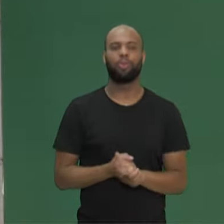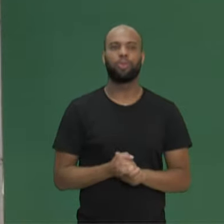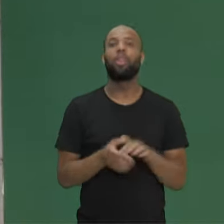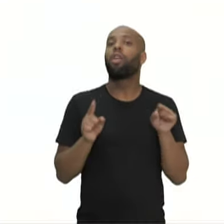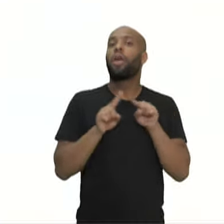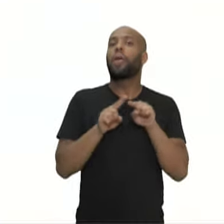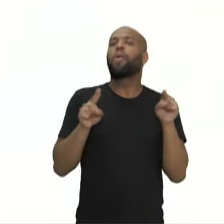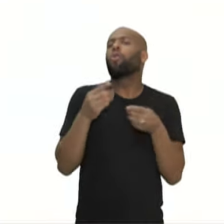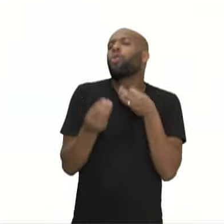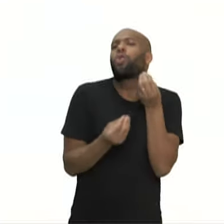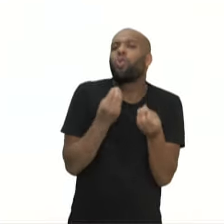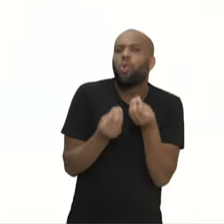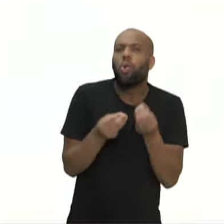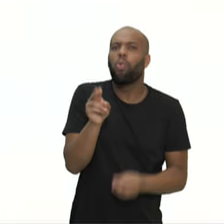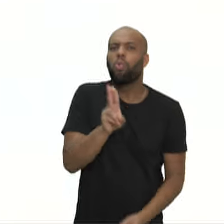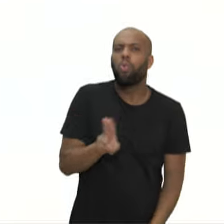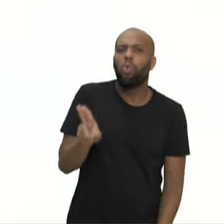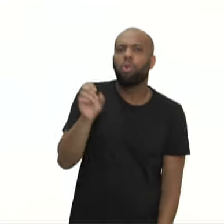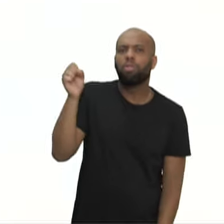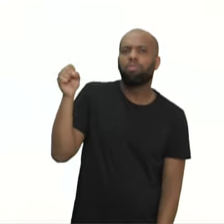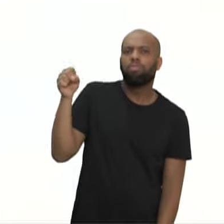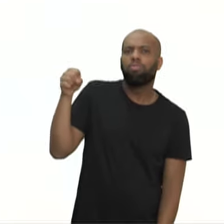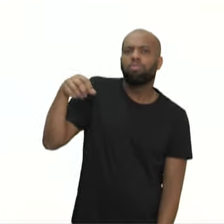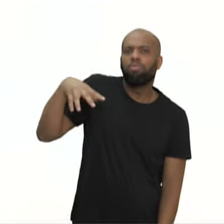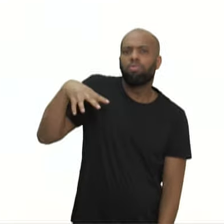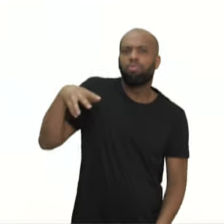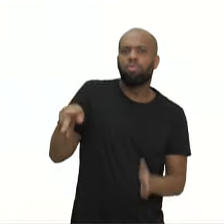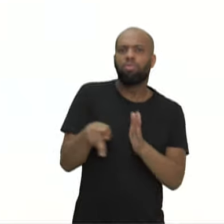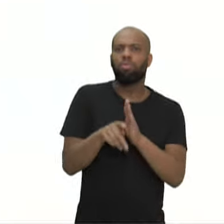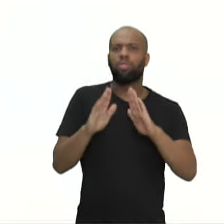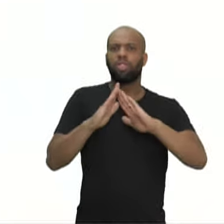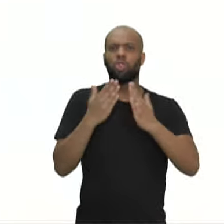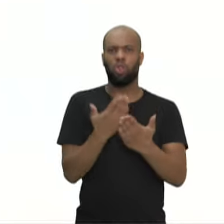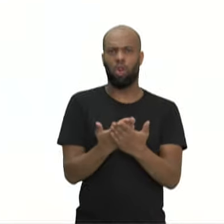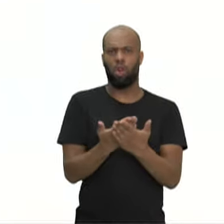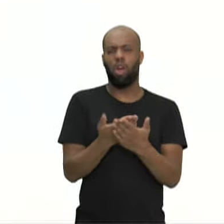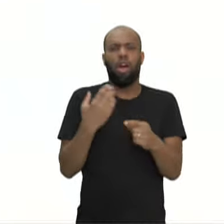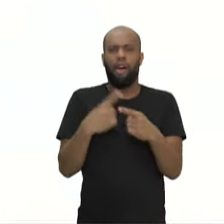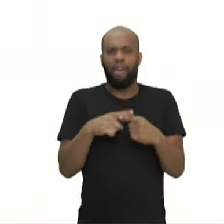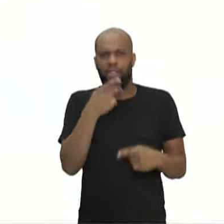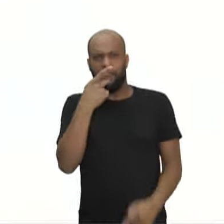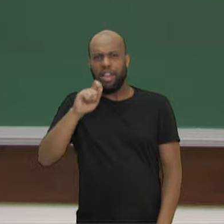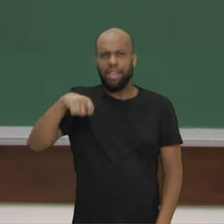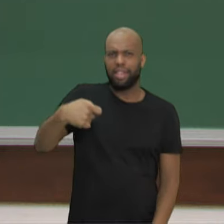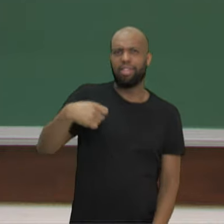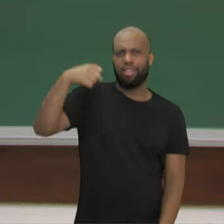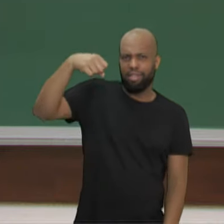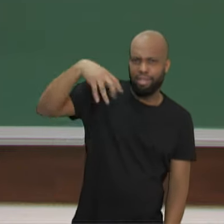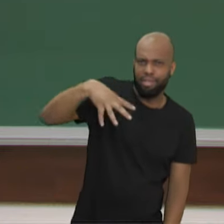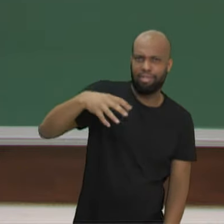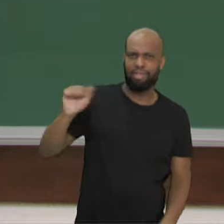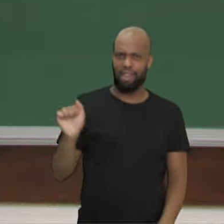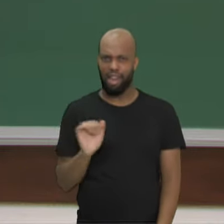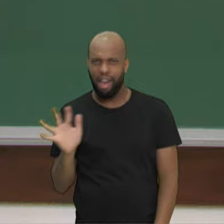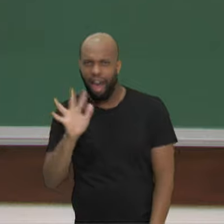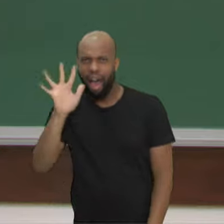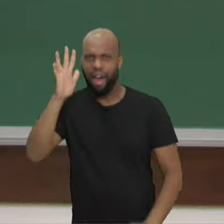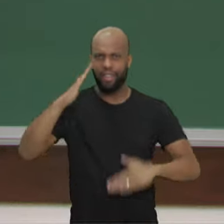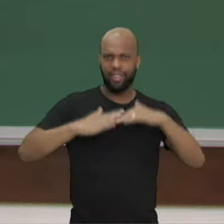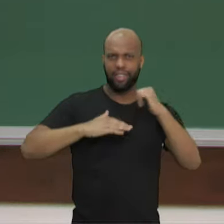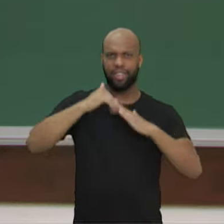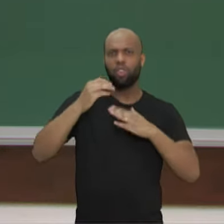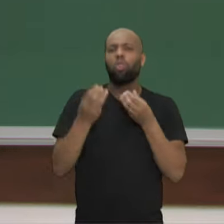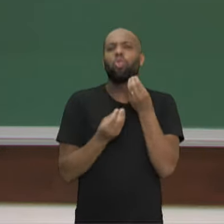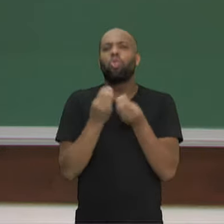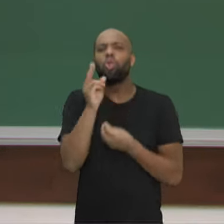Mas como utilizar iluminação na escola, professora? Como assim? Você está falando em iluminação caríssima e profissional. Como que eu uso de